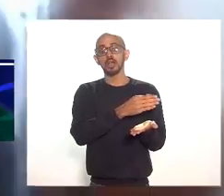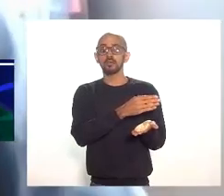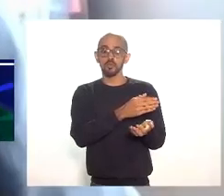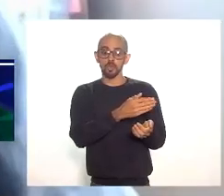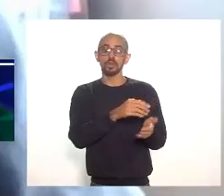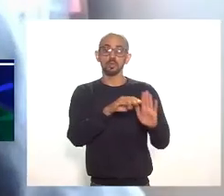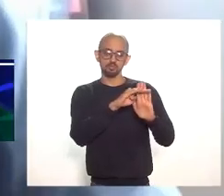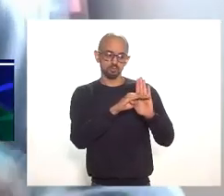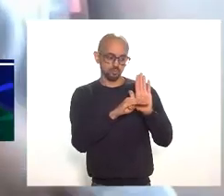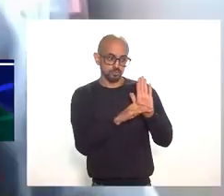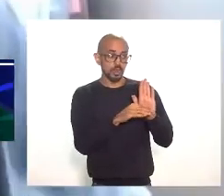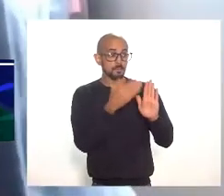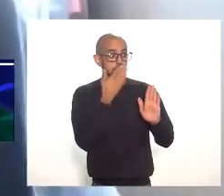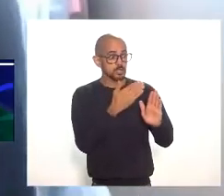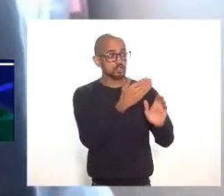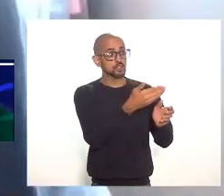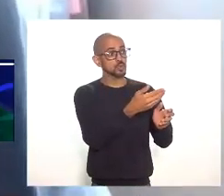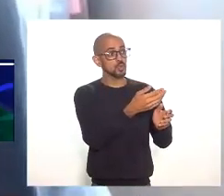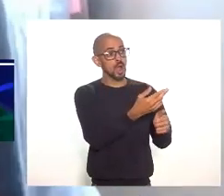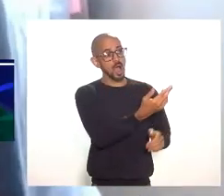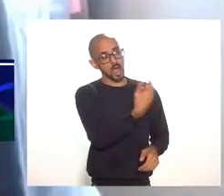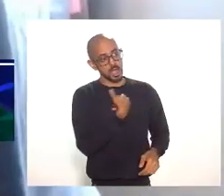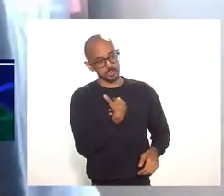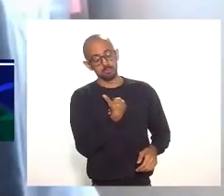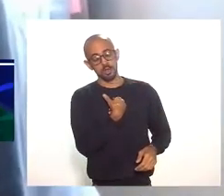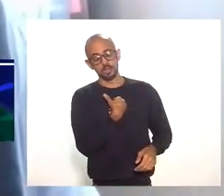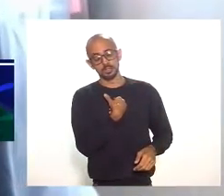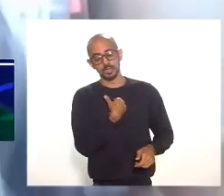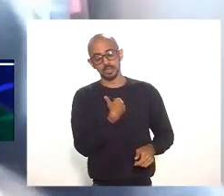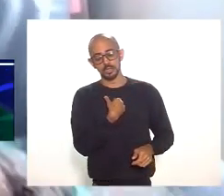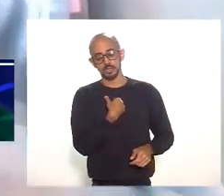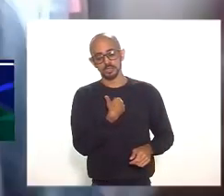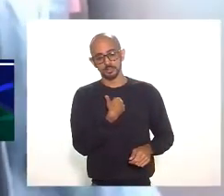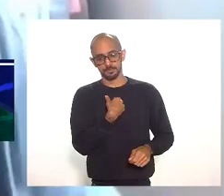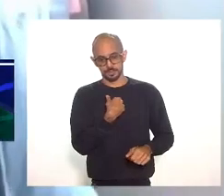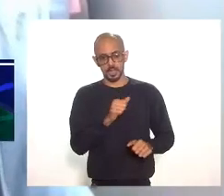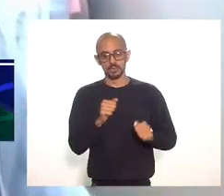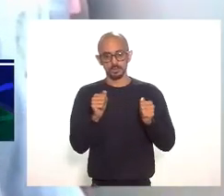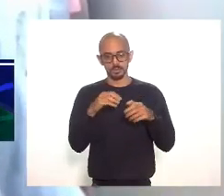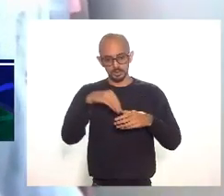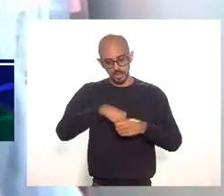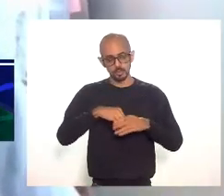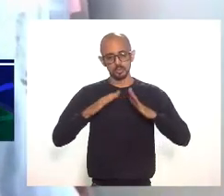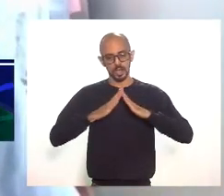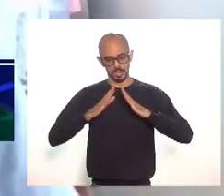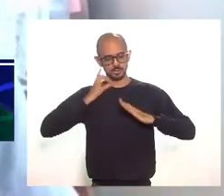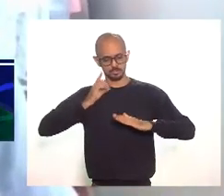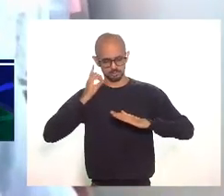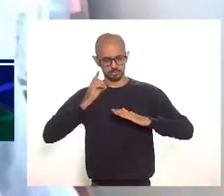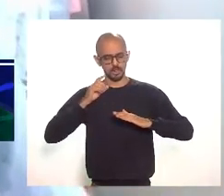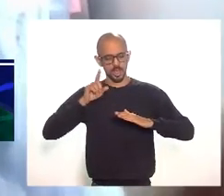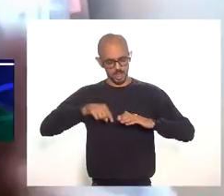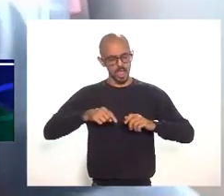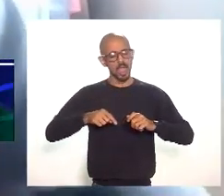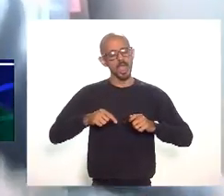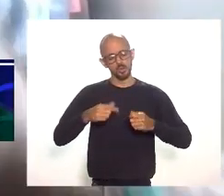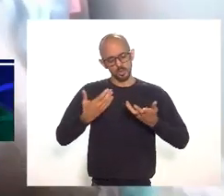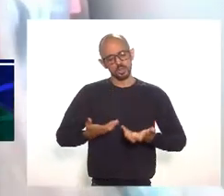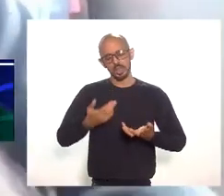instadas a se pronunciarem nos termos da competência da Assembleia Legislativa. Era essa questão de ordem e esclarecimento que eu queria